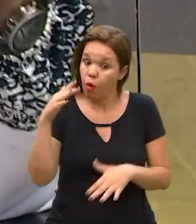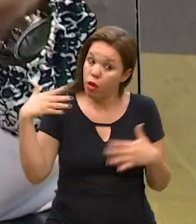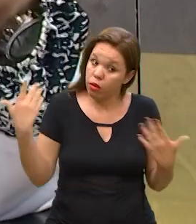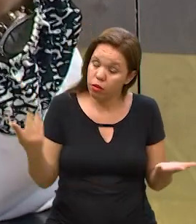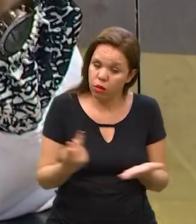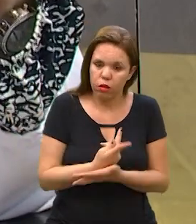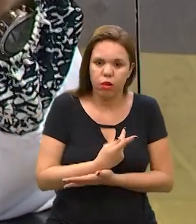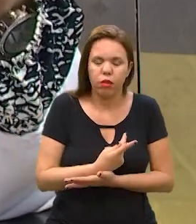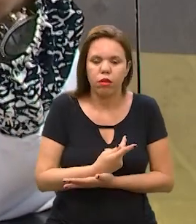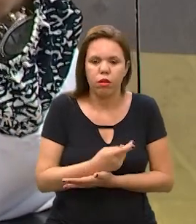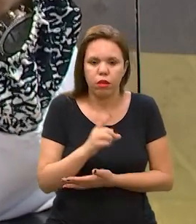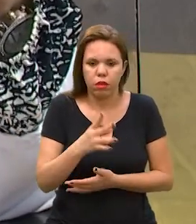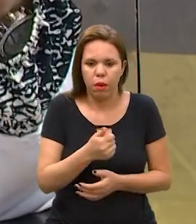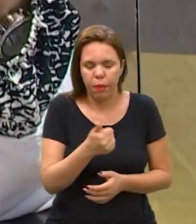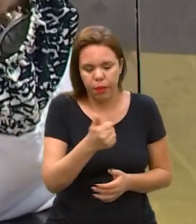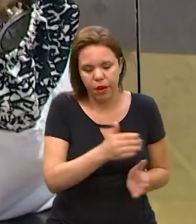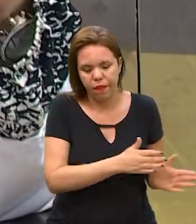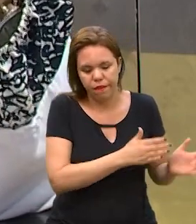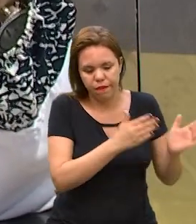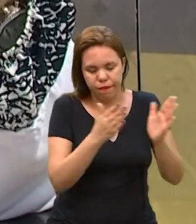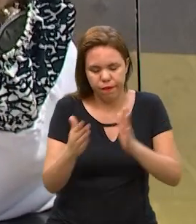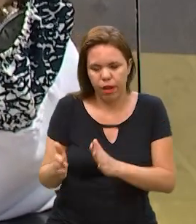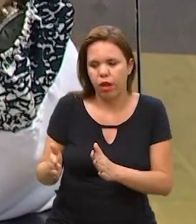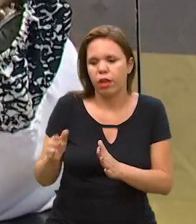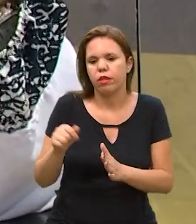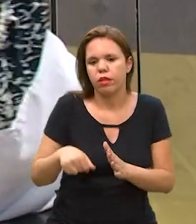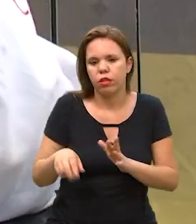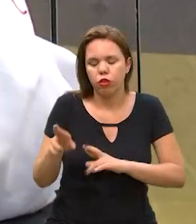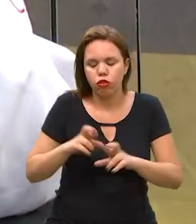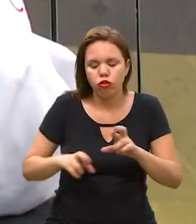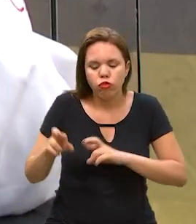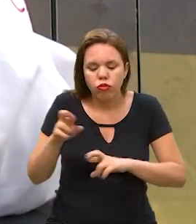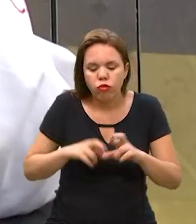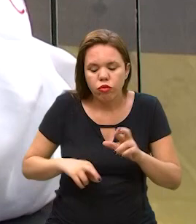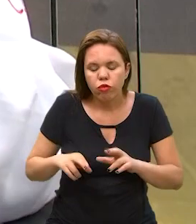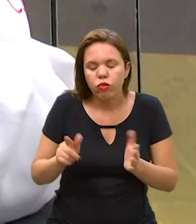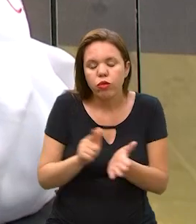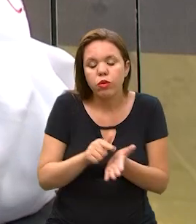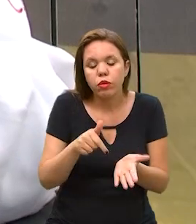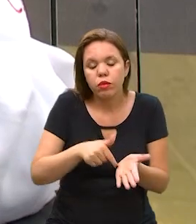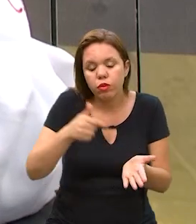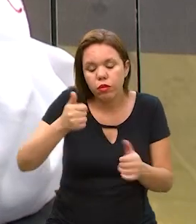acontecem nessa primeira fase, nessa fase pré-analítica. O que